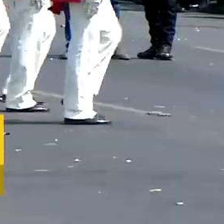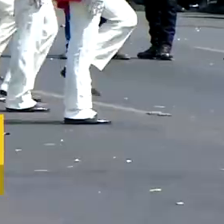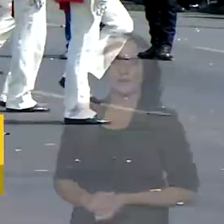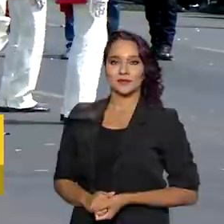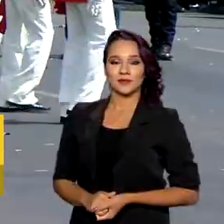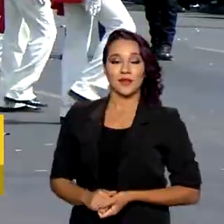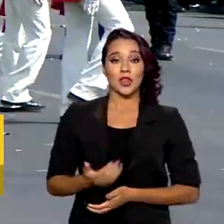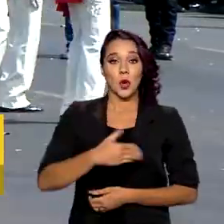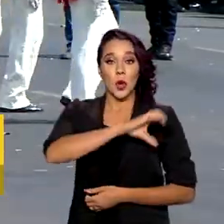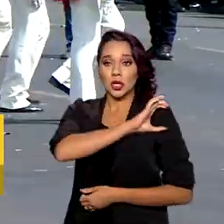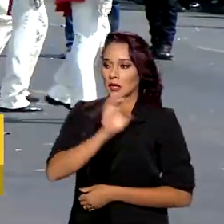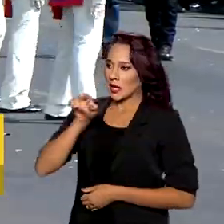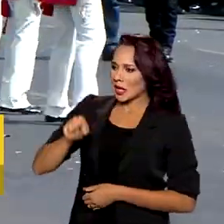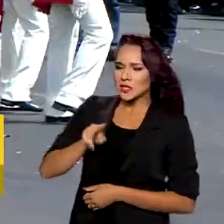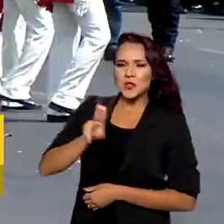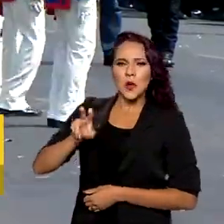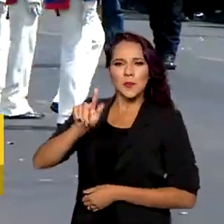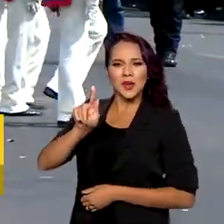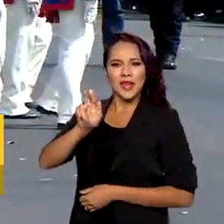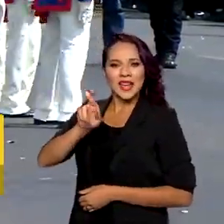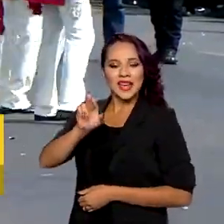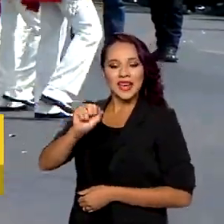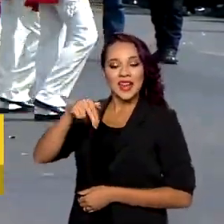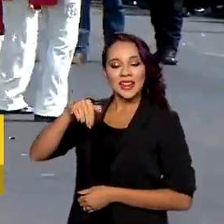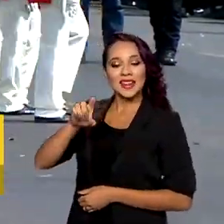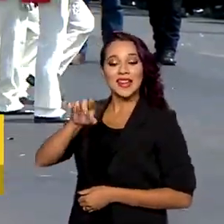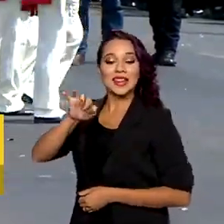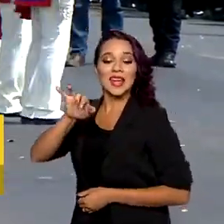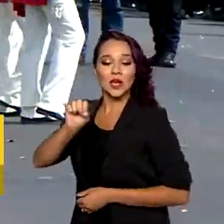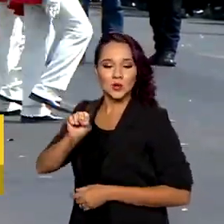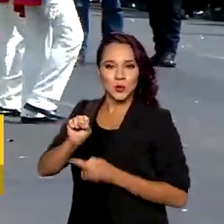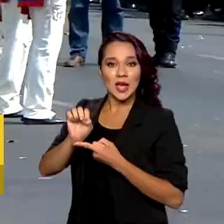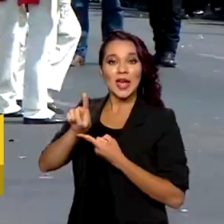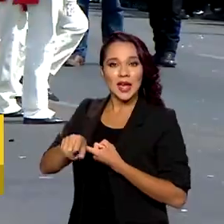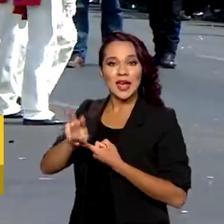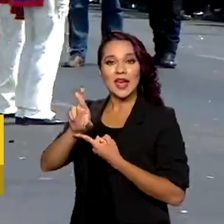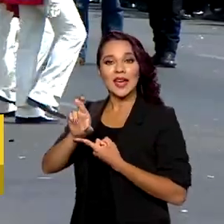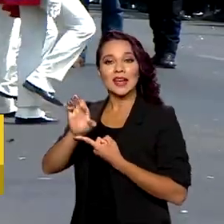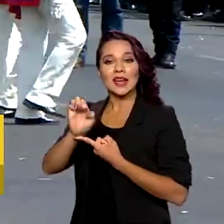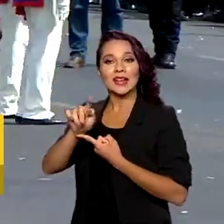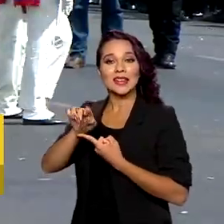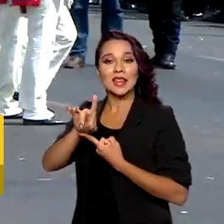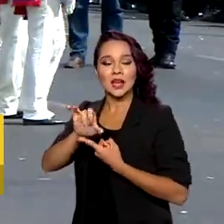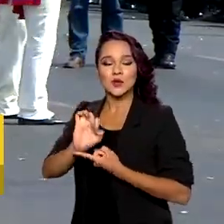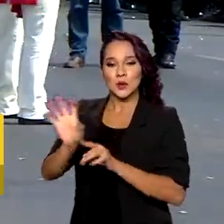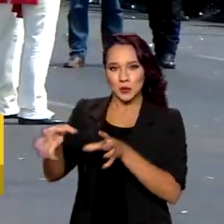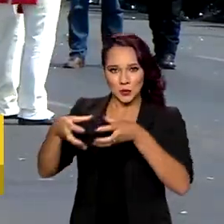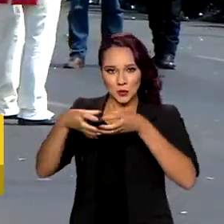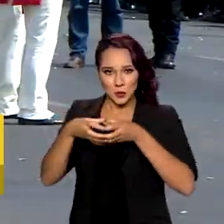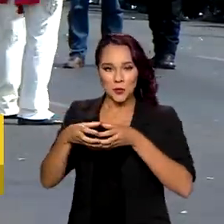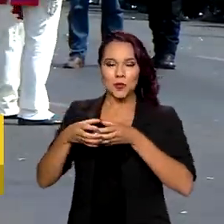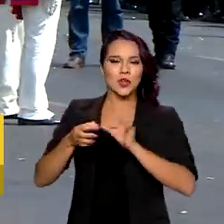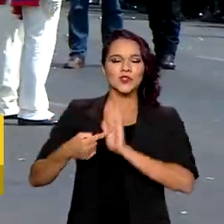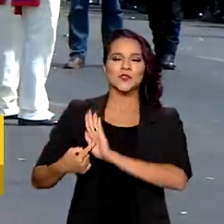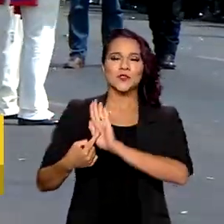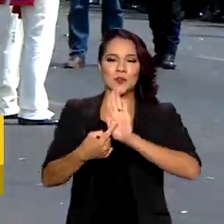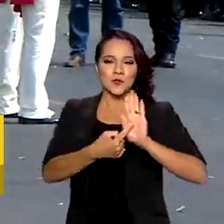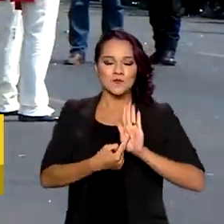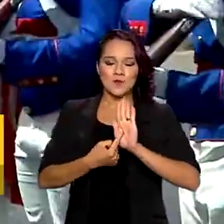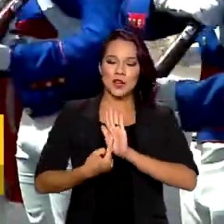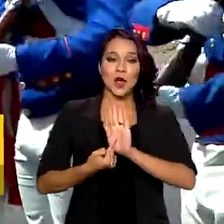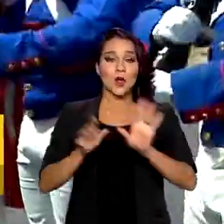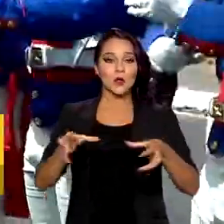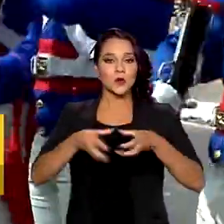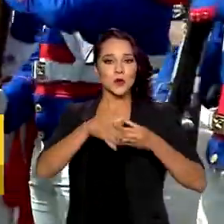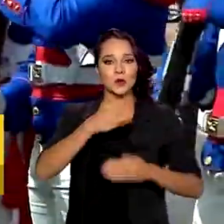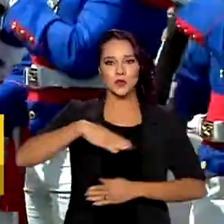Coronel Moraes, esses são os granadeiros? Isso, então é um pelotão de granadeiros, né, da companhia de cerimonial do nosso batalhão de